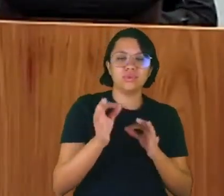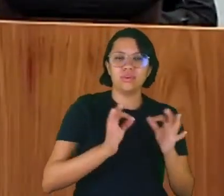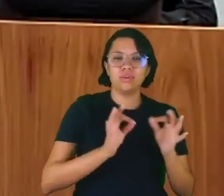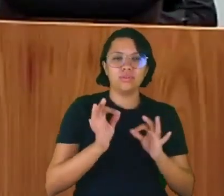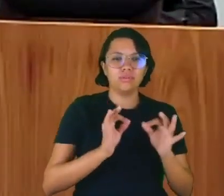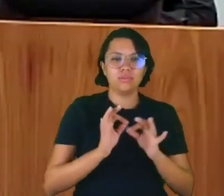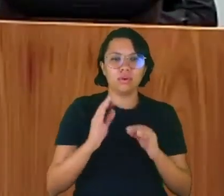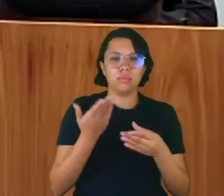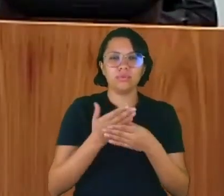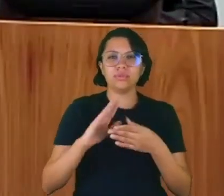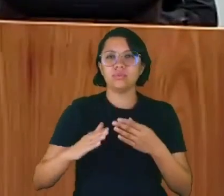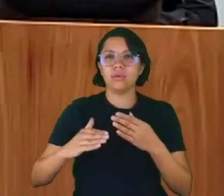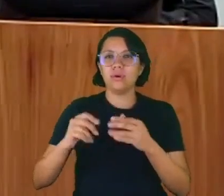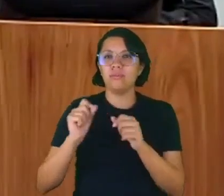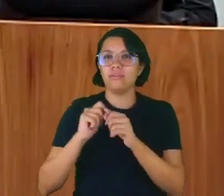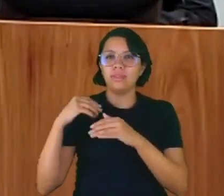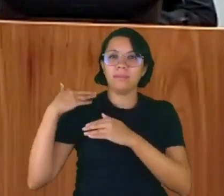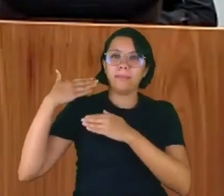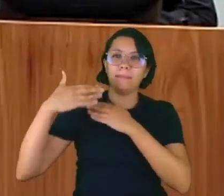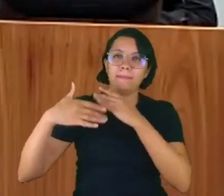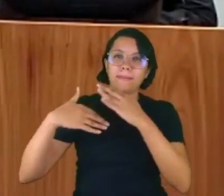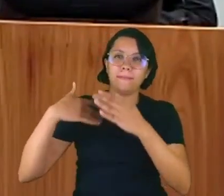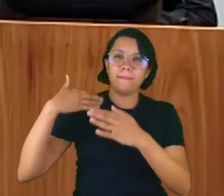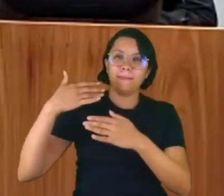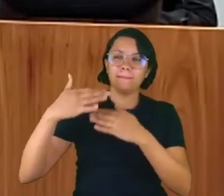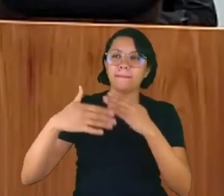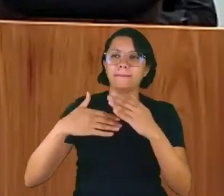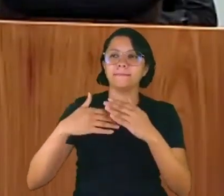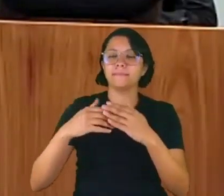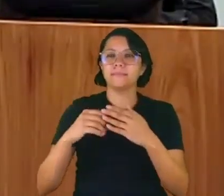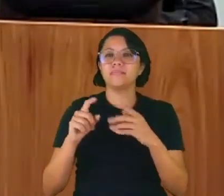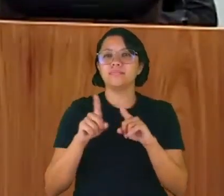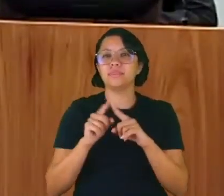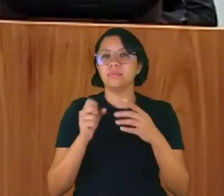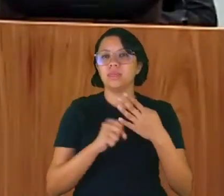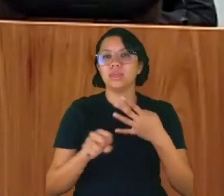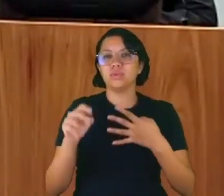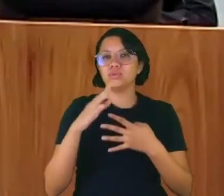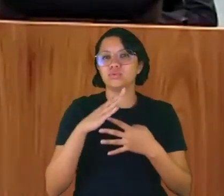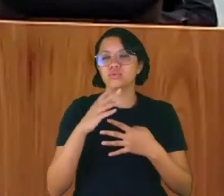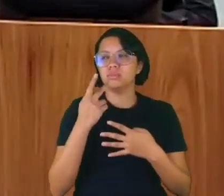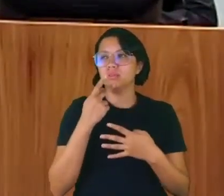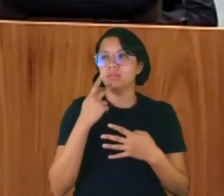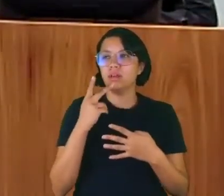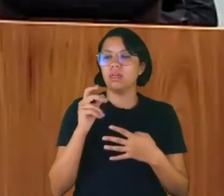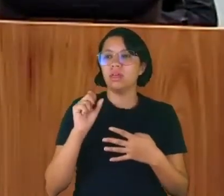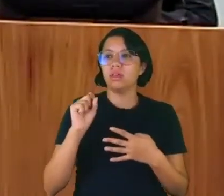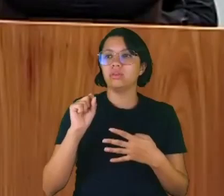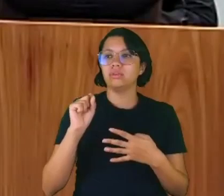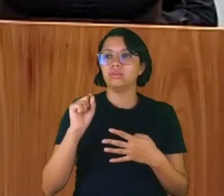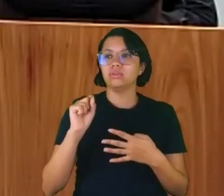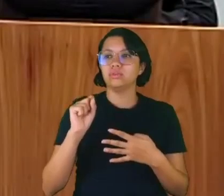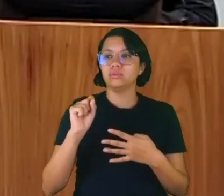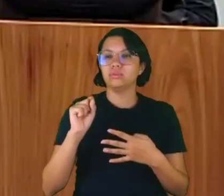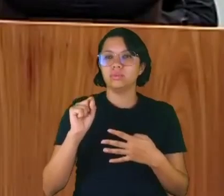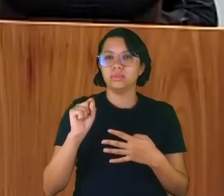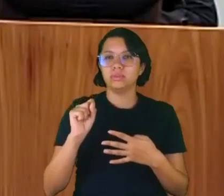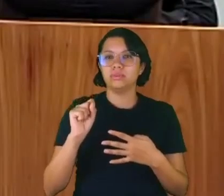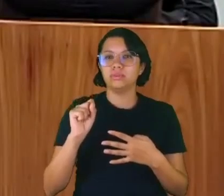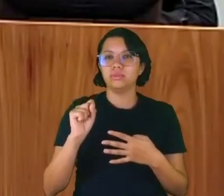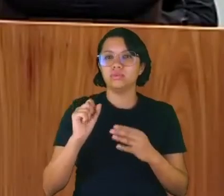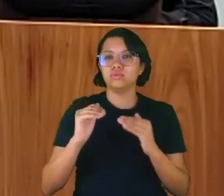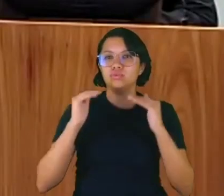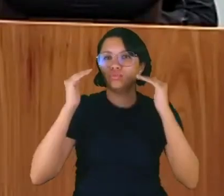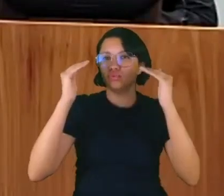feitas ao longo desses anos, inclusive a súmula, já um pouquinho puxando lá no Supremo, a súmula vinculante, eu me lembro do